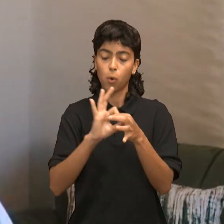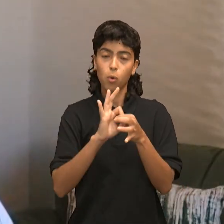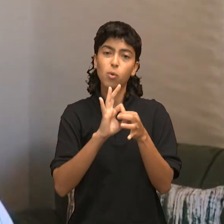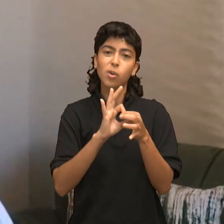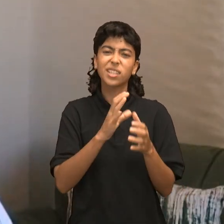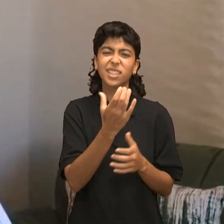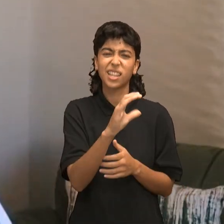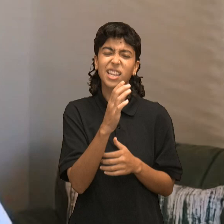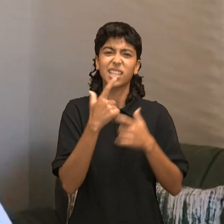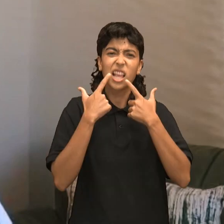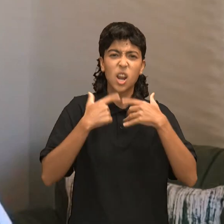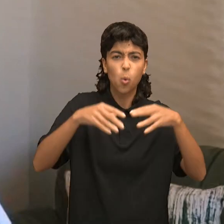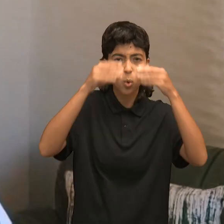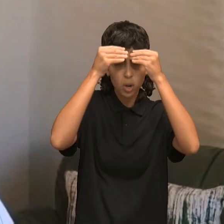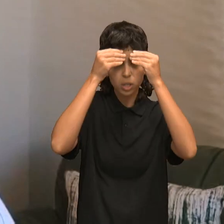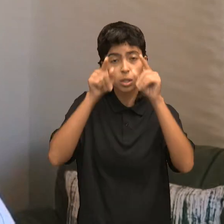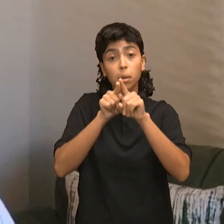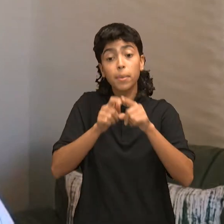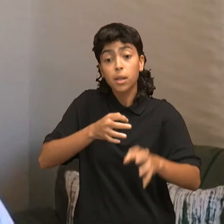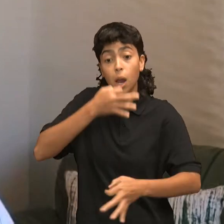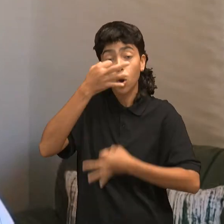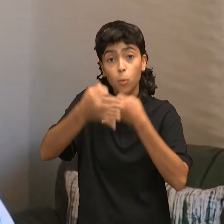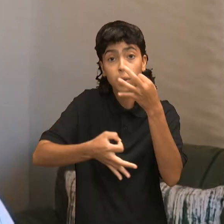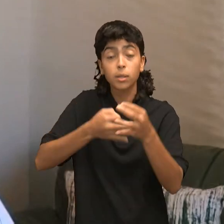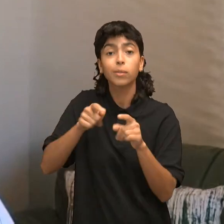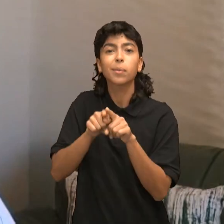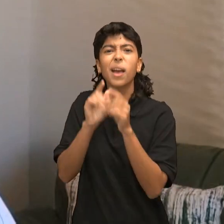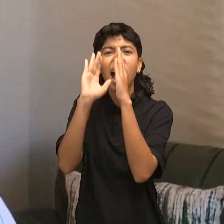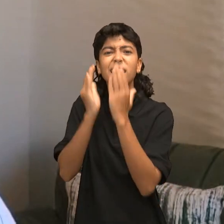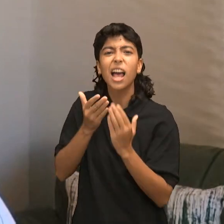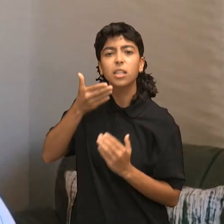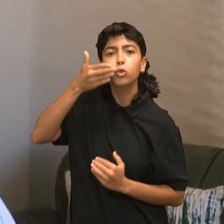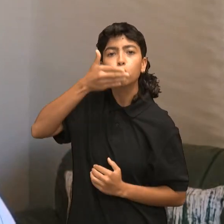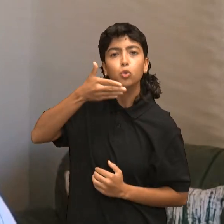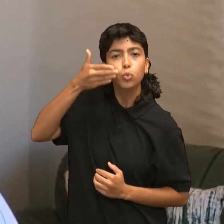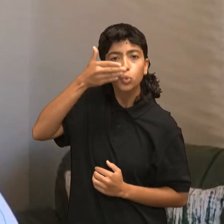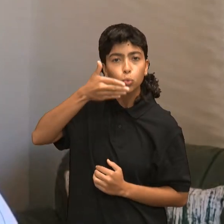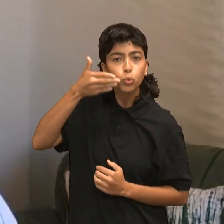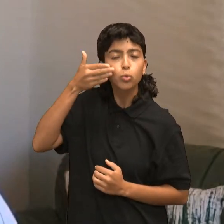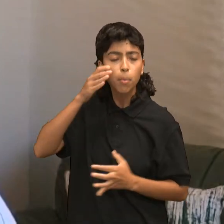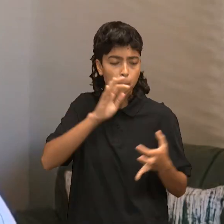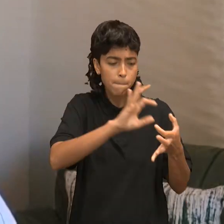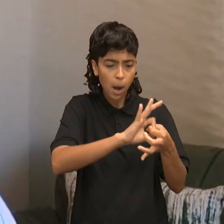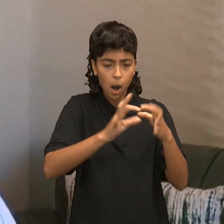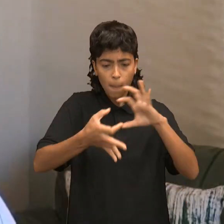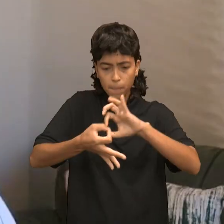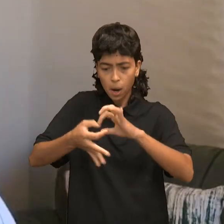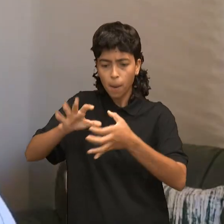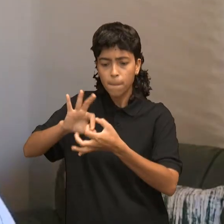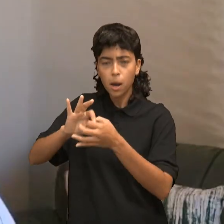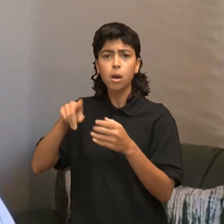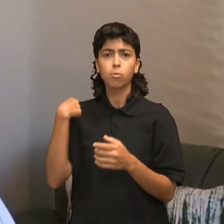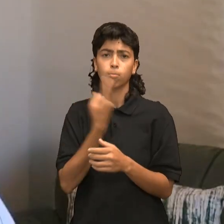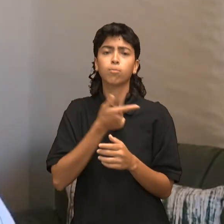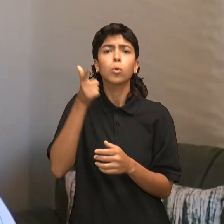linguagem, argumentação, análise do discurso. Desse modo, conseguimos fazer uma